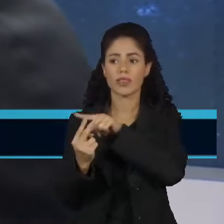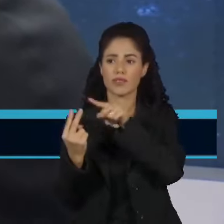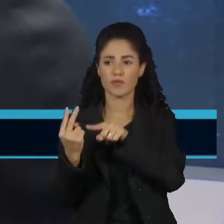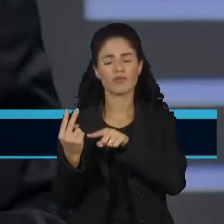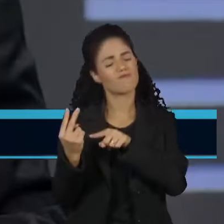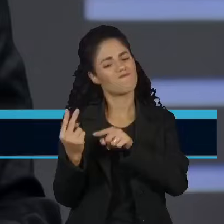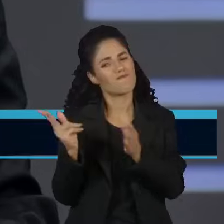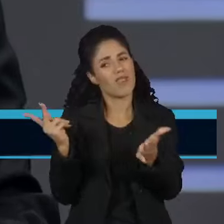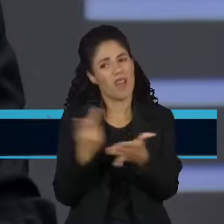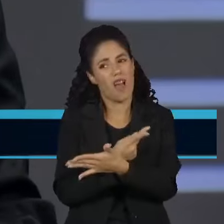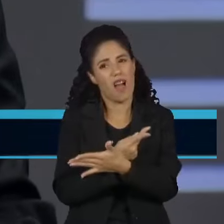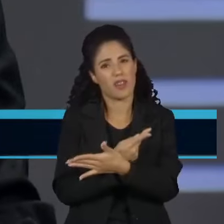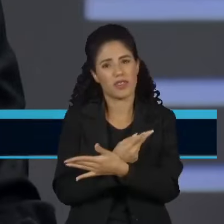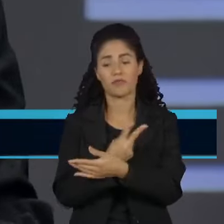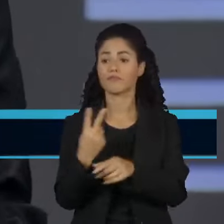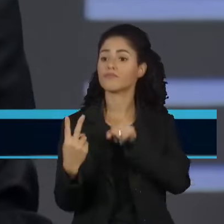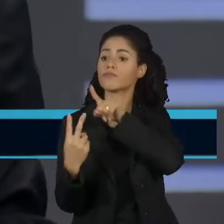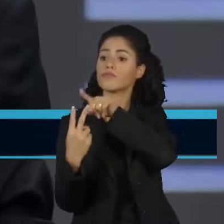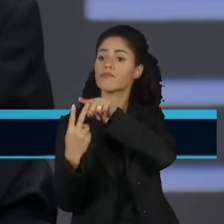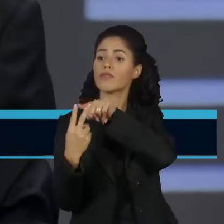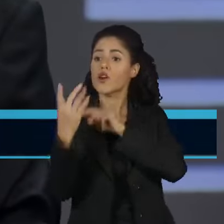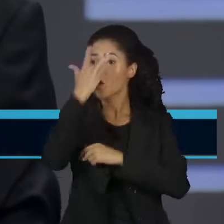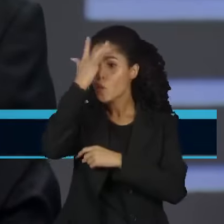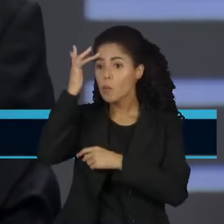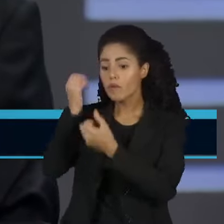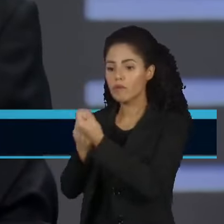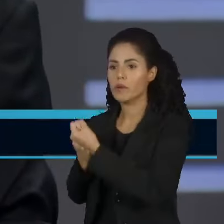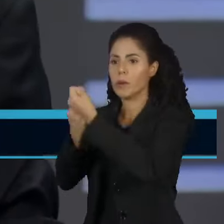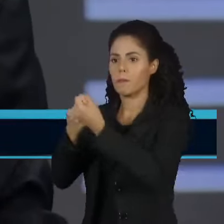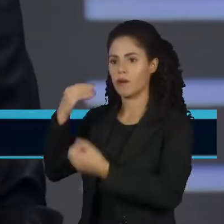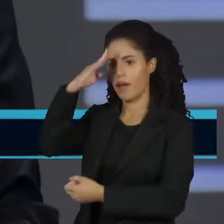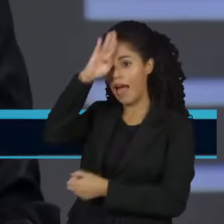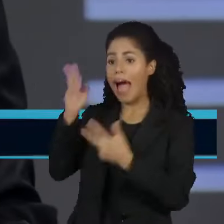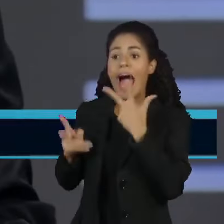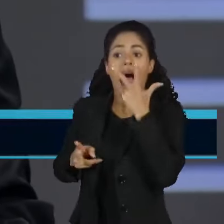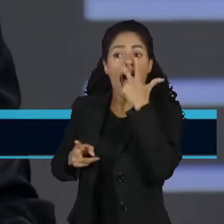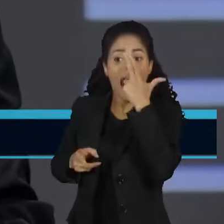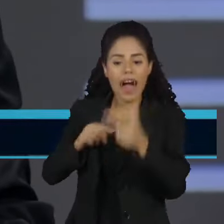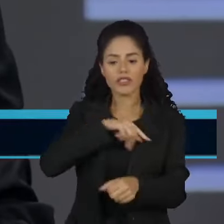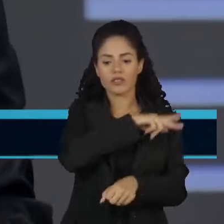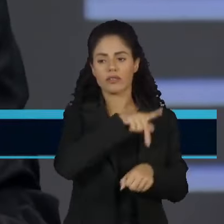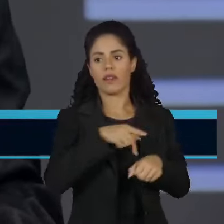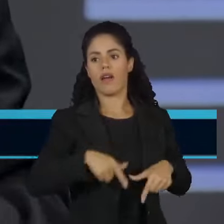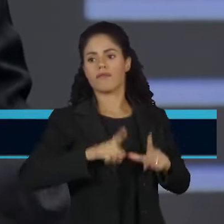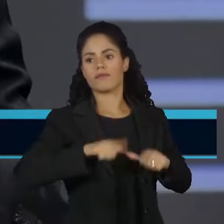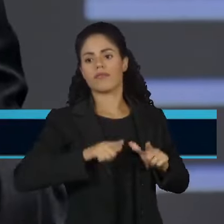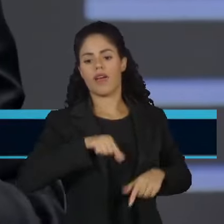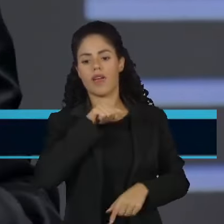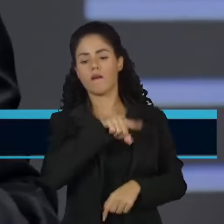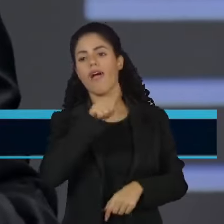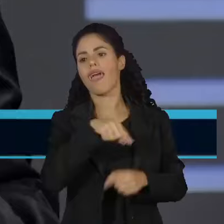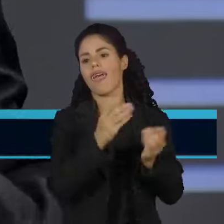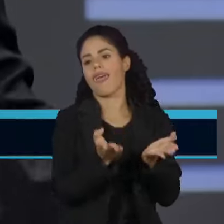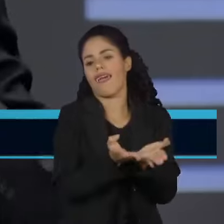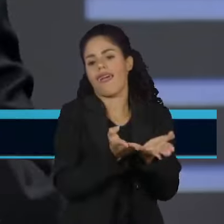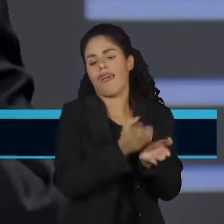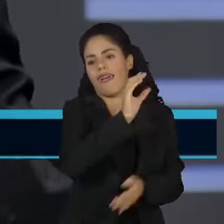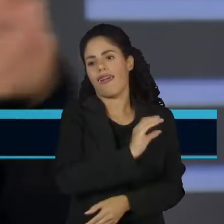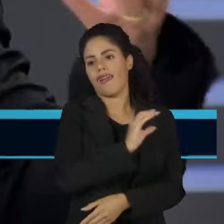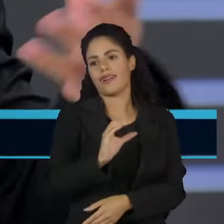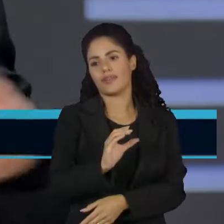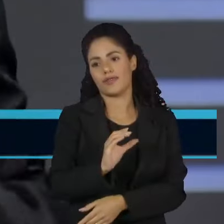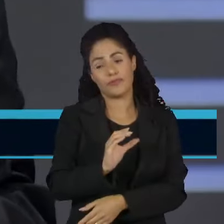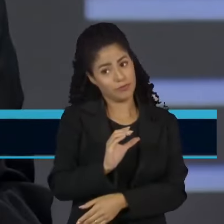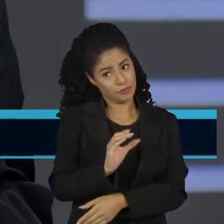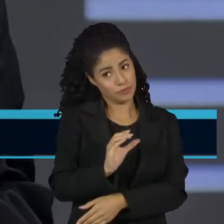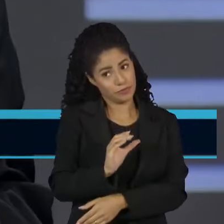equivocadas. Os bolsonaristas acham que Israel é um Estado cristão, que nem falaram, mas o que ela quer dizer é porque, como